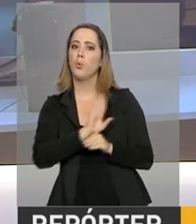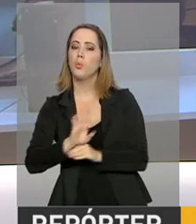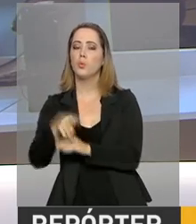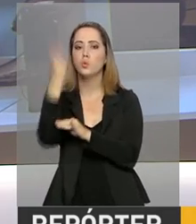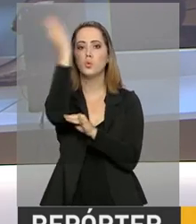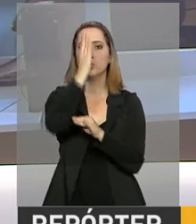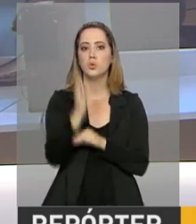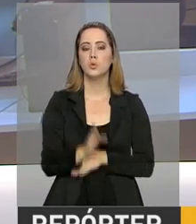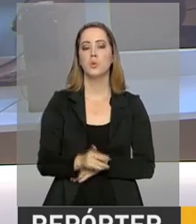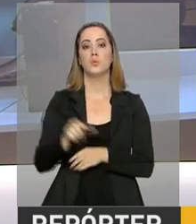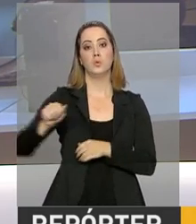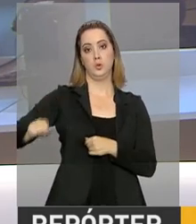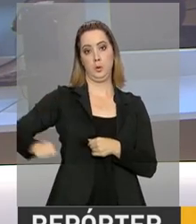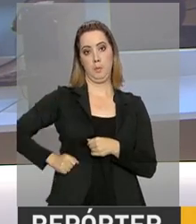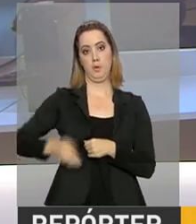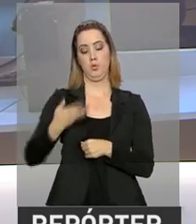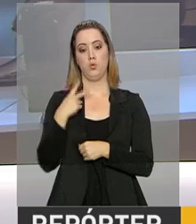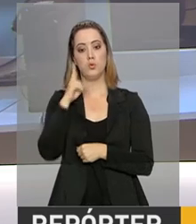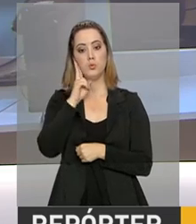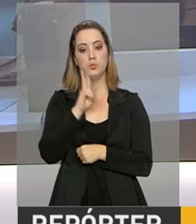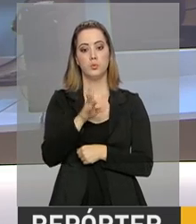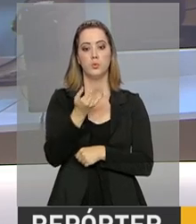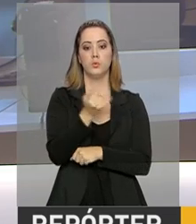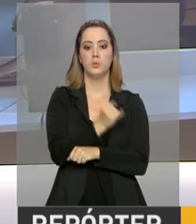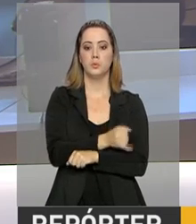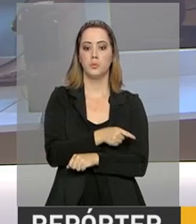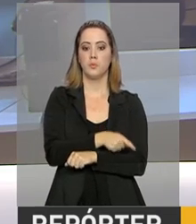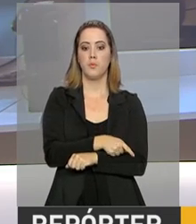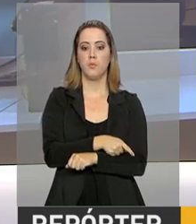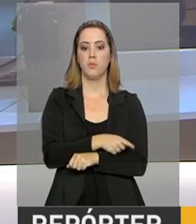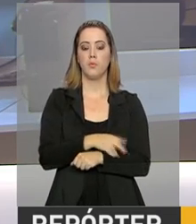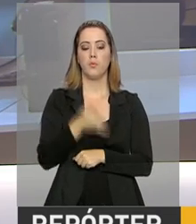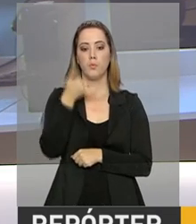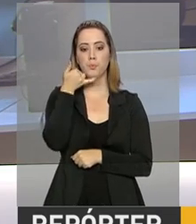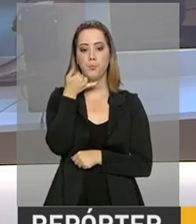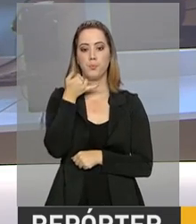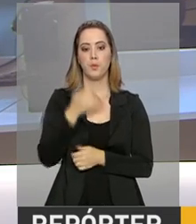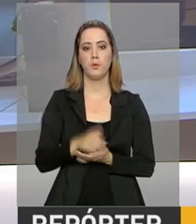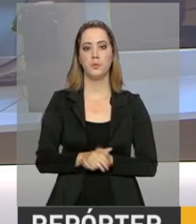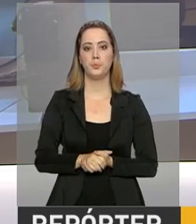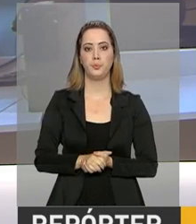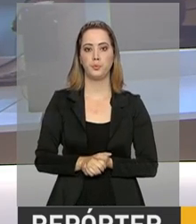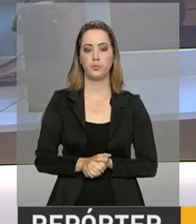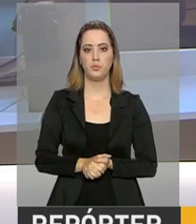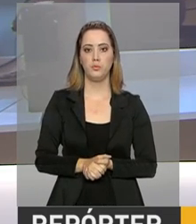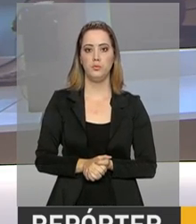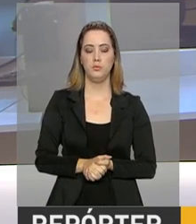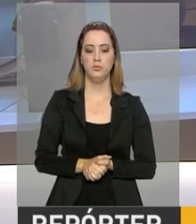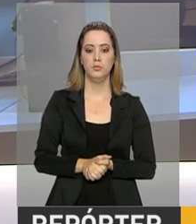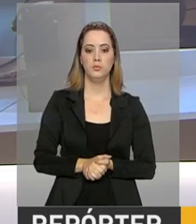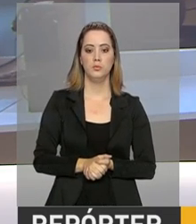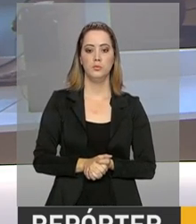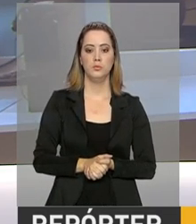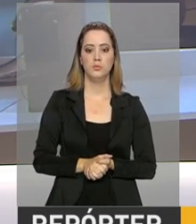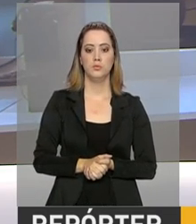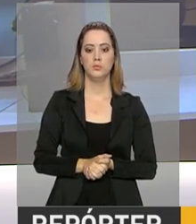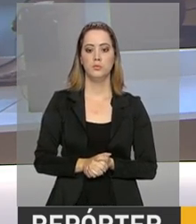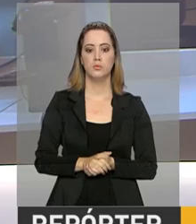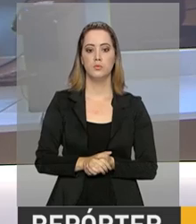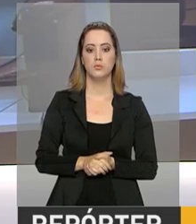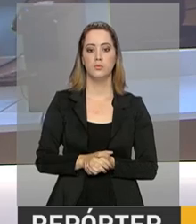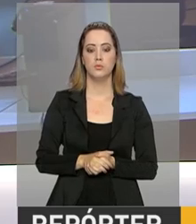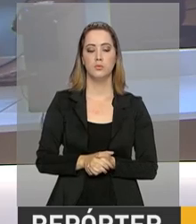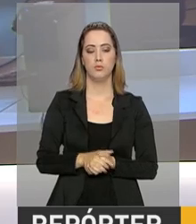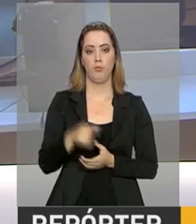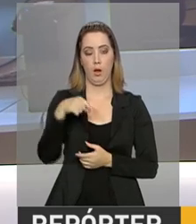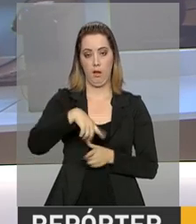a brasileiros do Itamarati atende pelos telefones 61 2030 8804 vou repetir